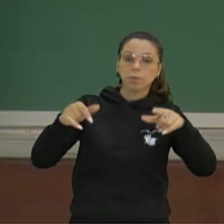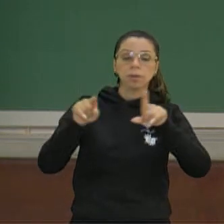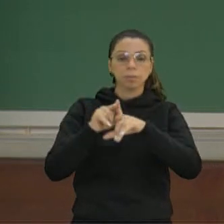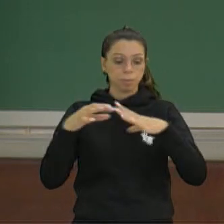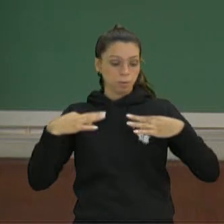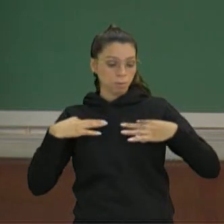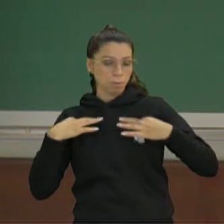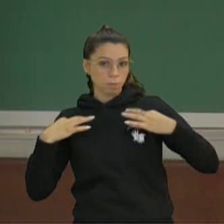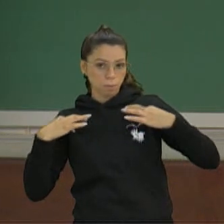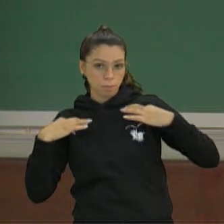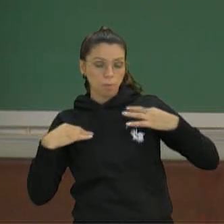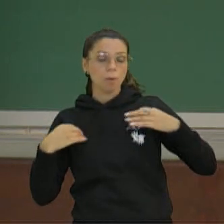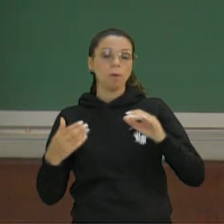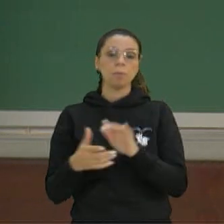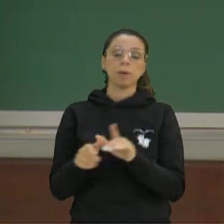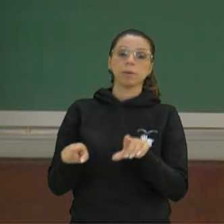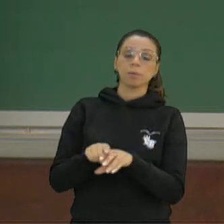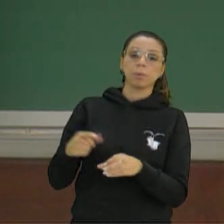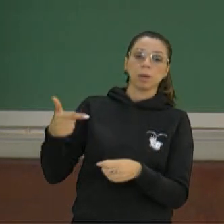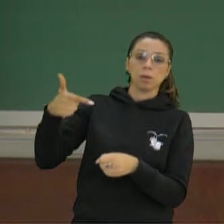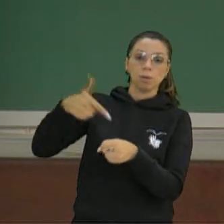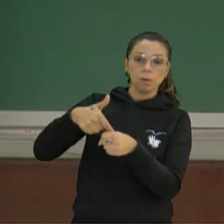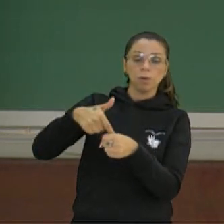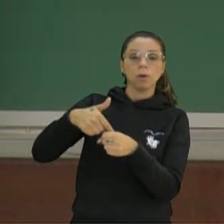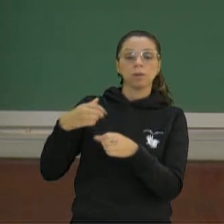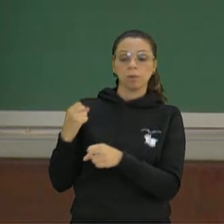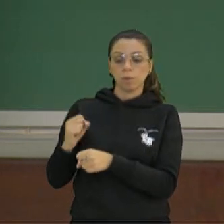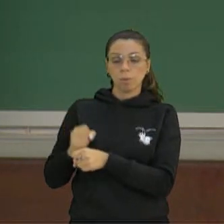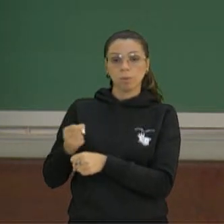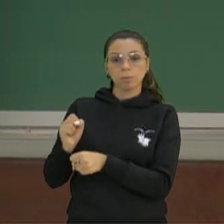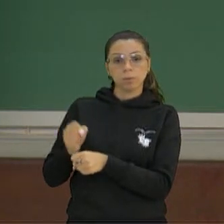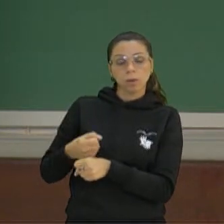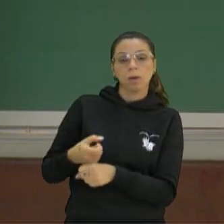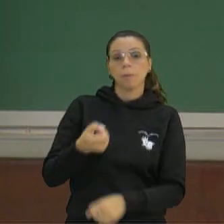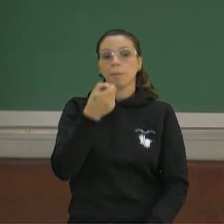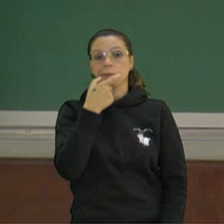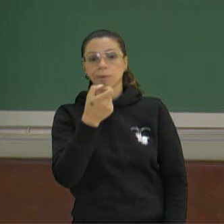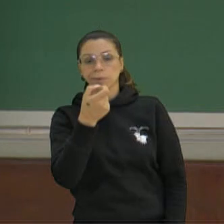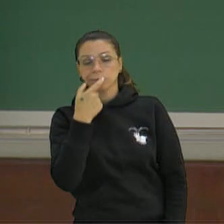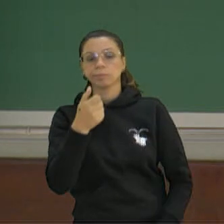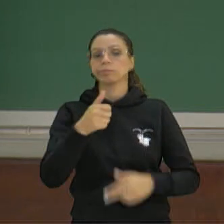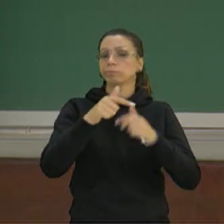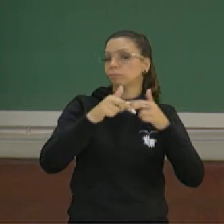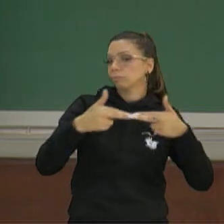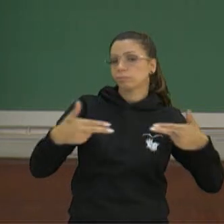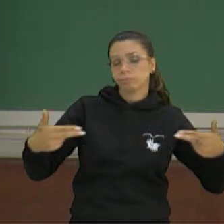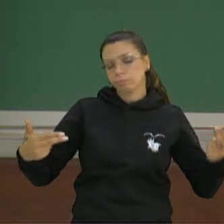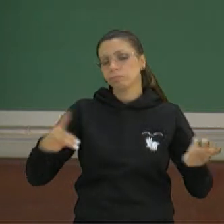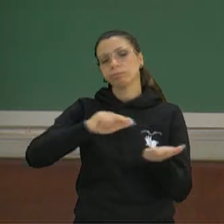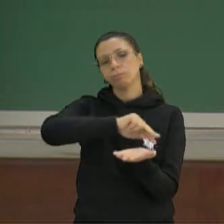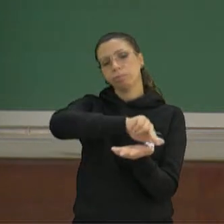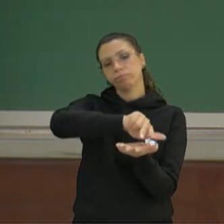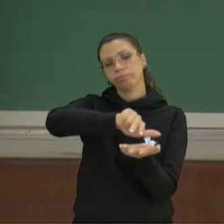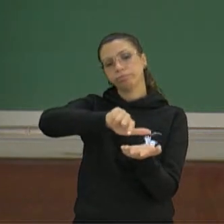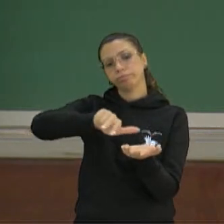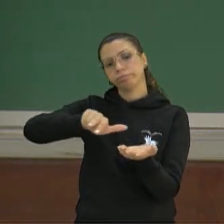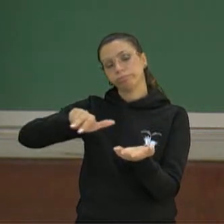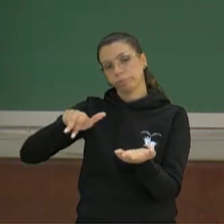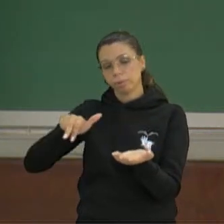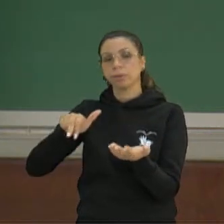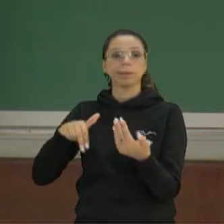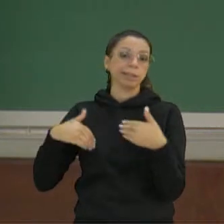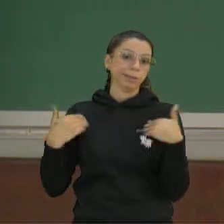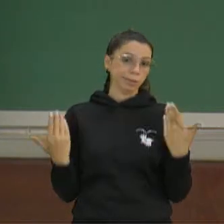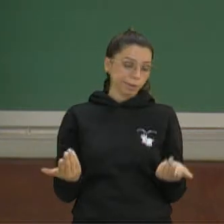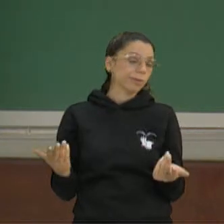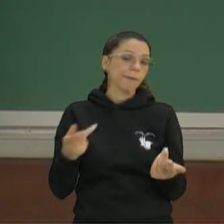roupas, combustíveis, construção, medicamentos, ferramentas e inúmeras outras finalidades.